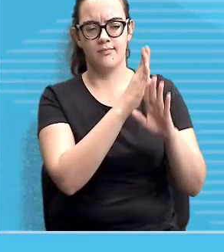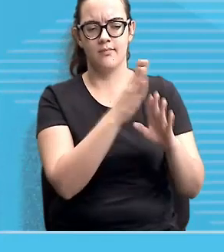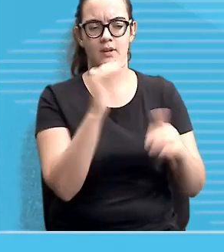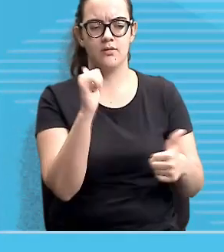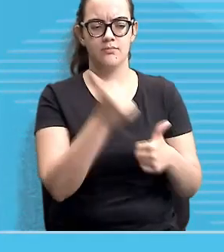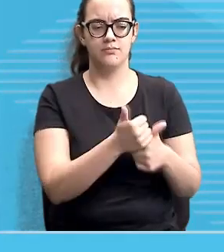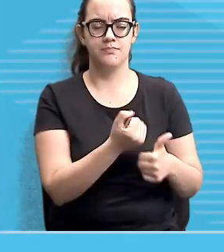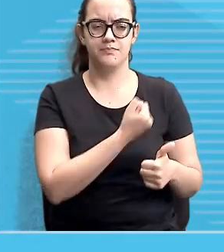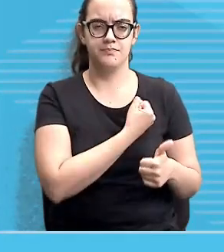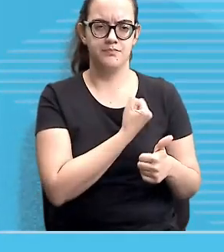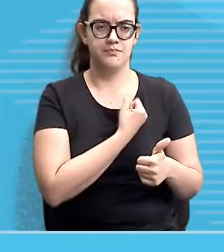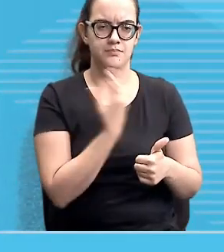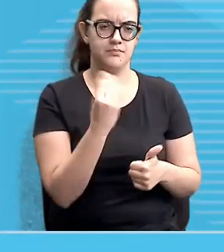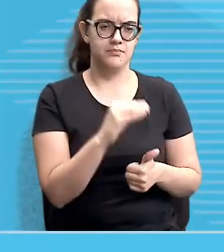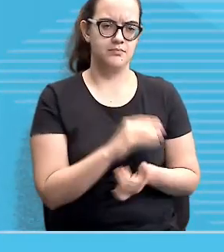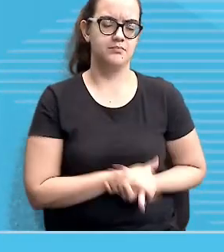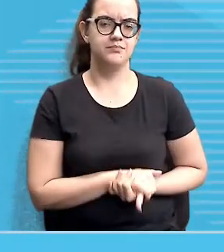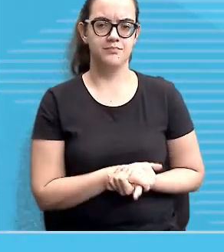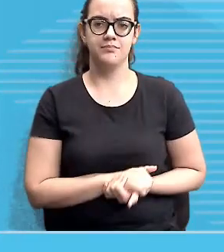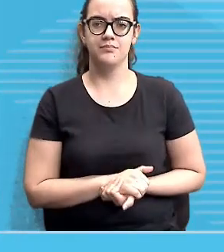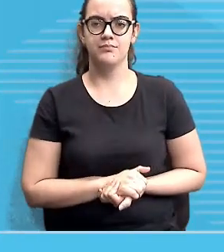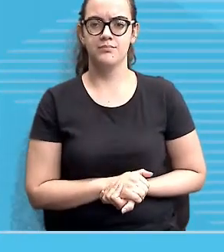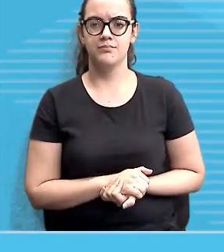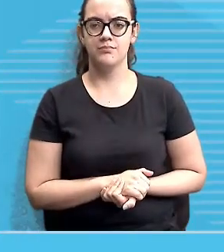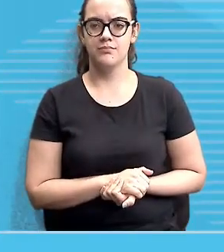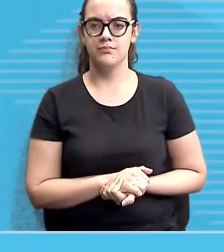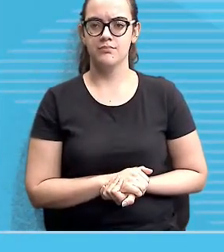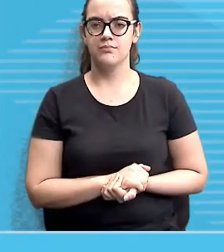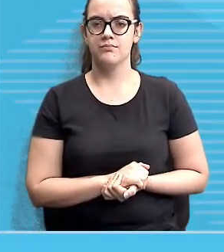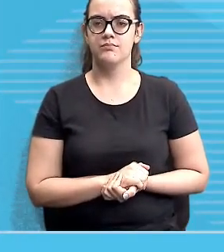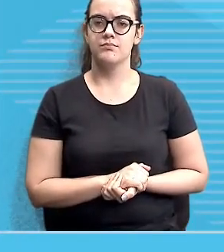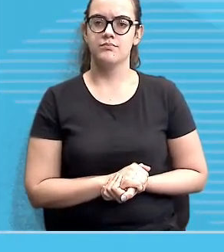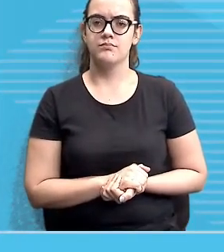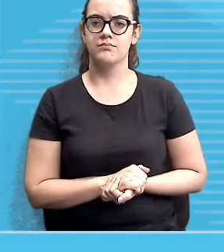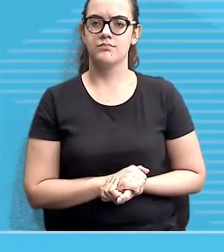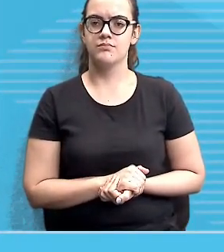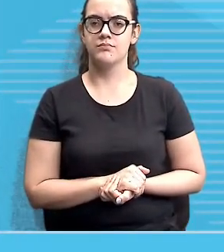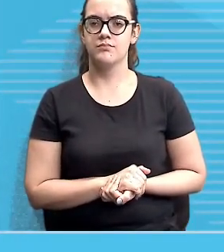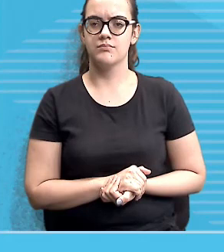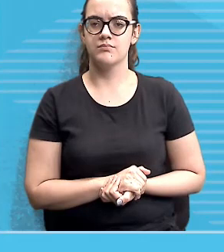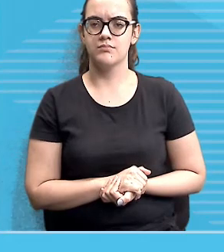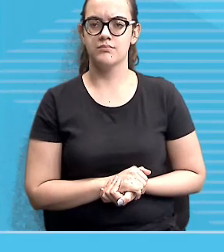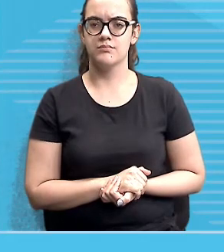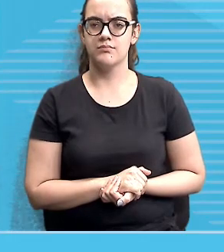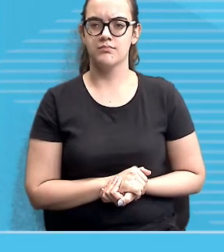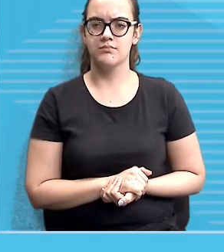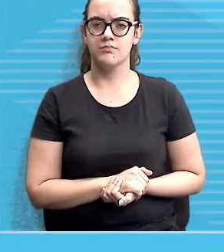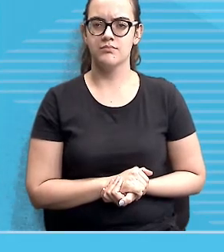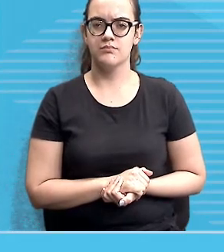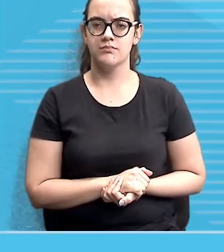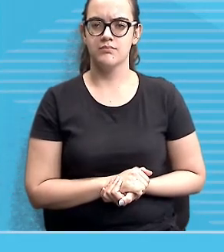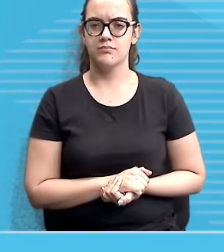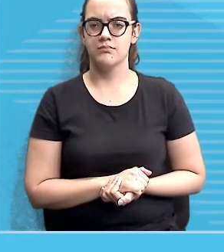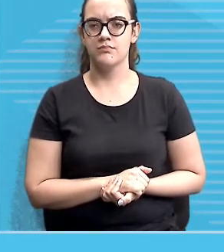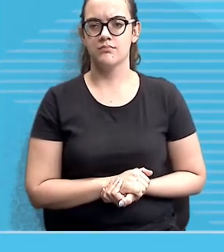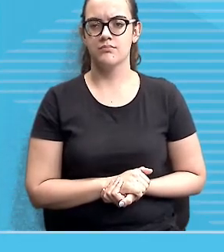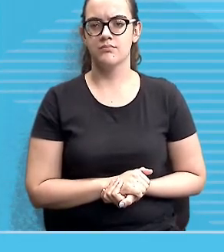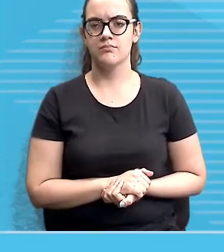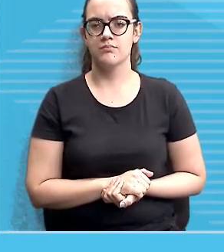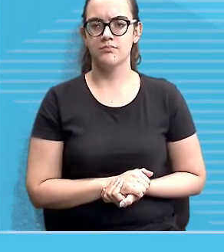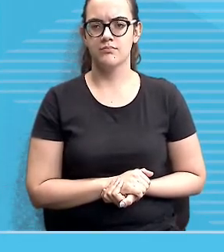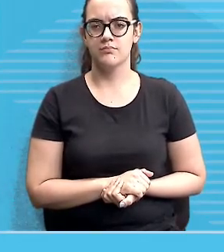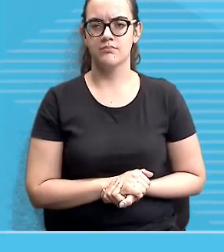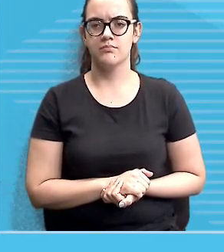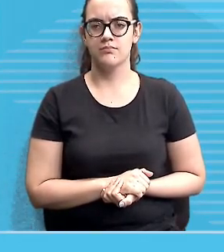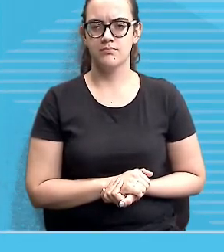0,217 vai te dar uma capacidade térmica Oi Gi